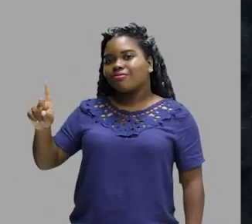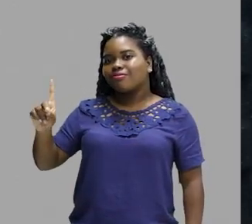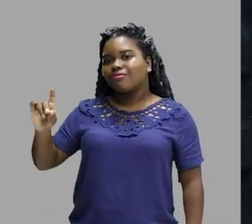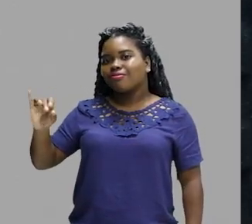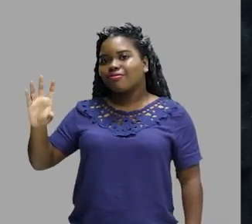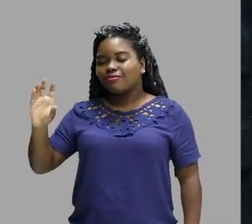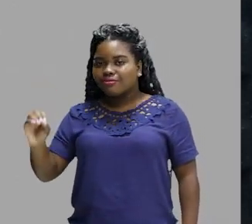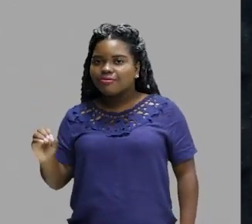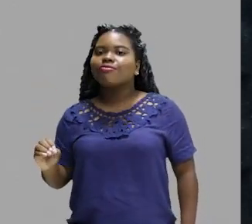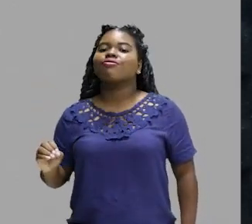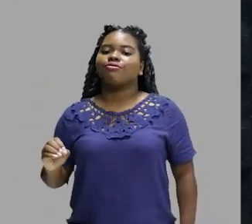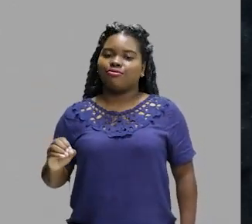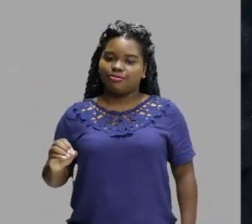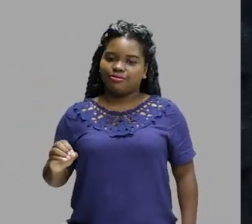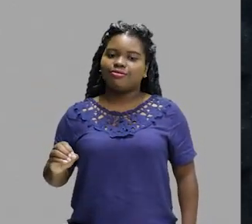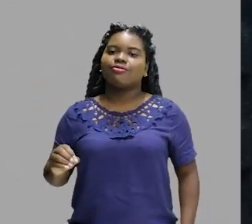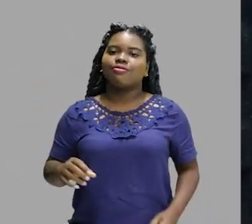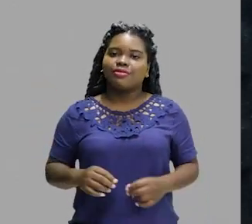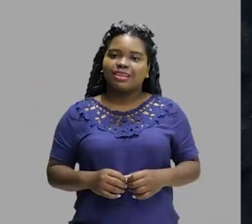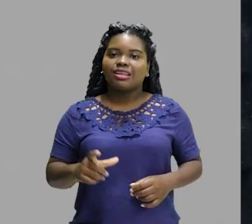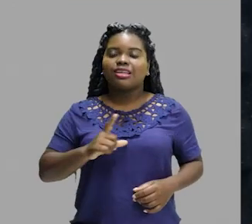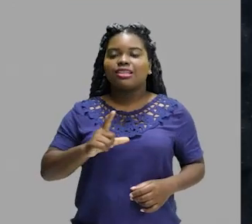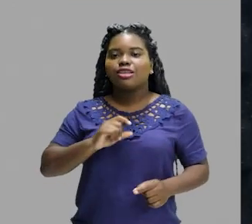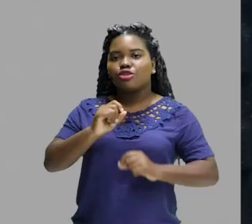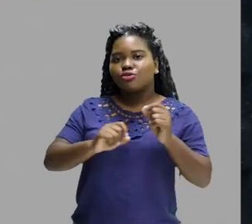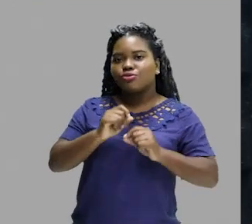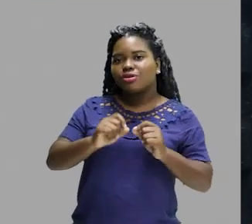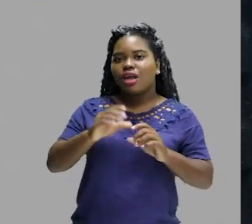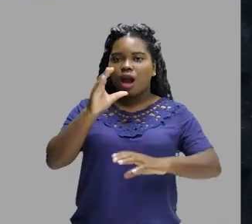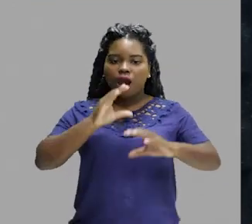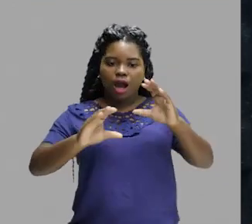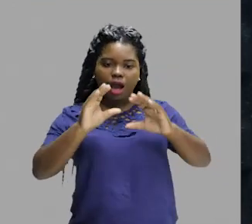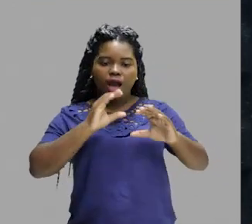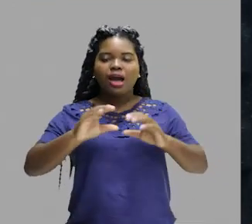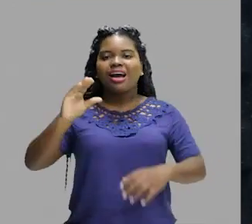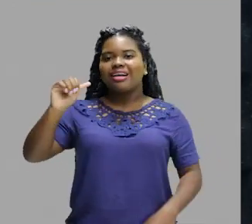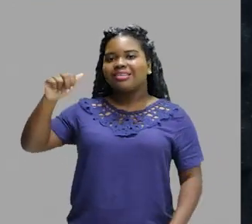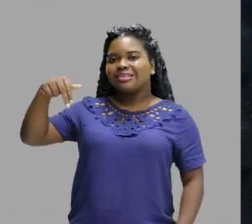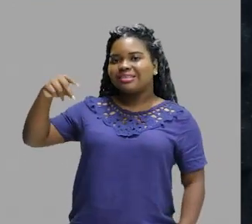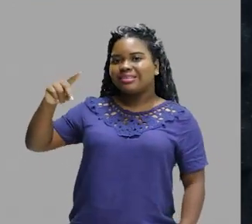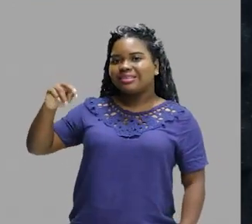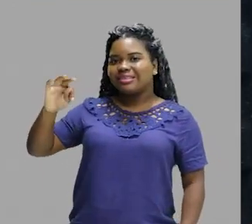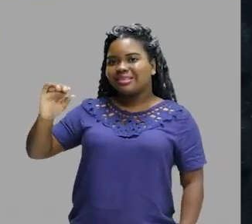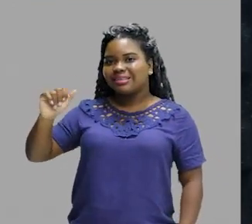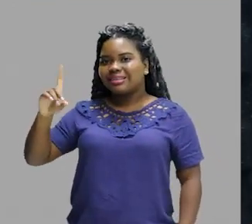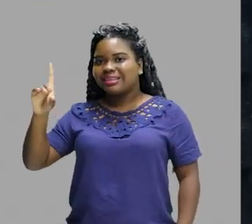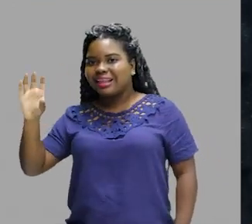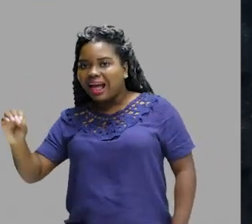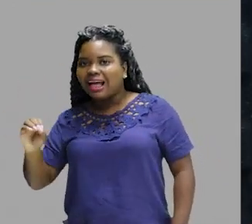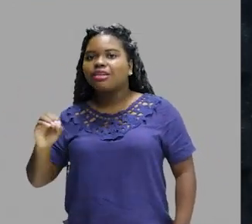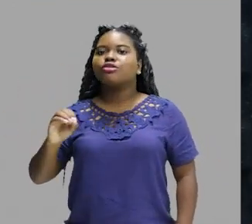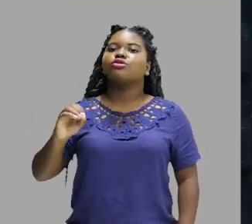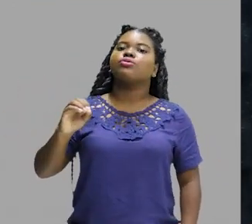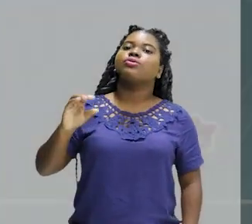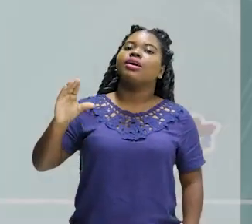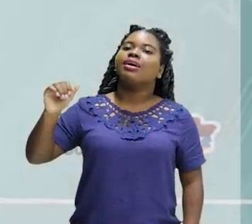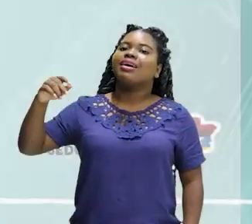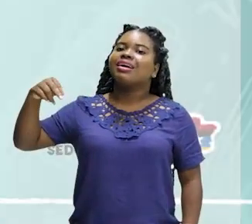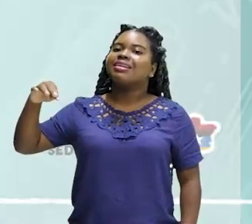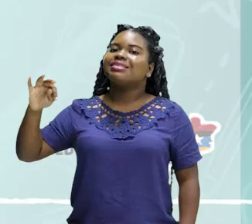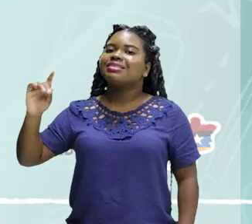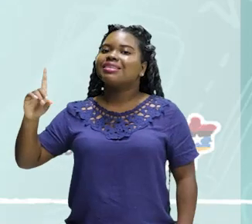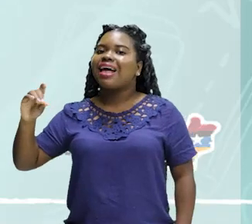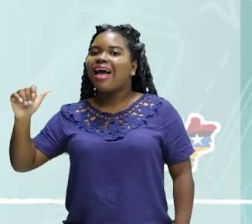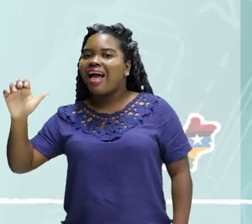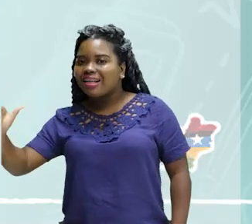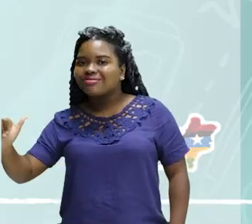cantada, cantadas, con excepción en los tiempos compuestos. É importante